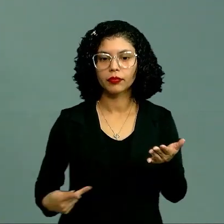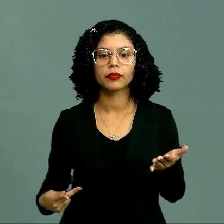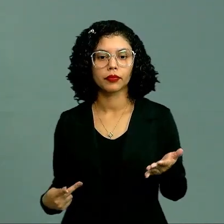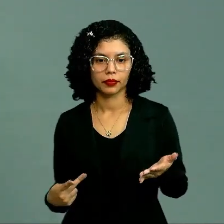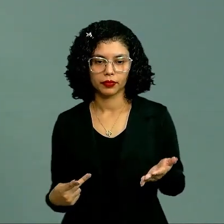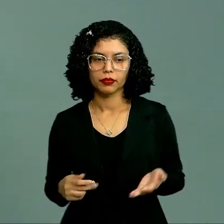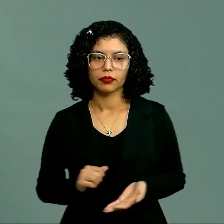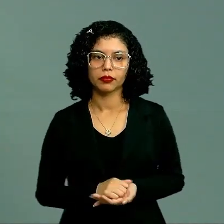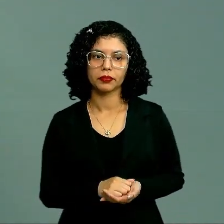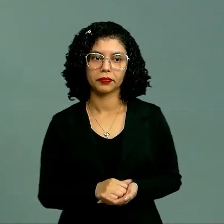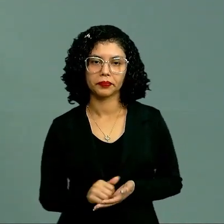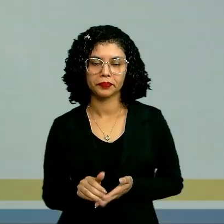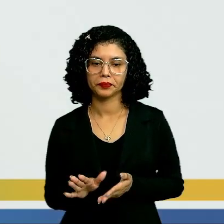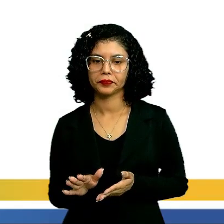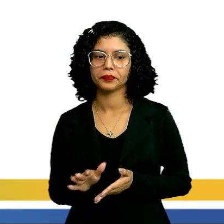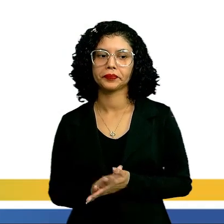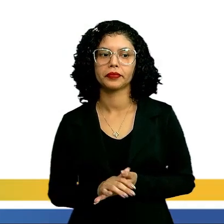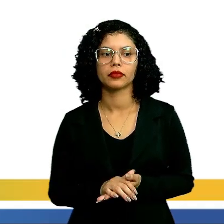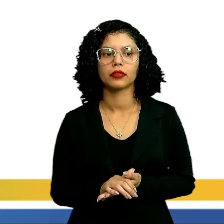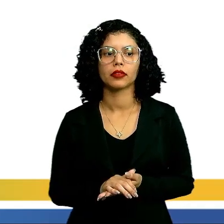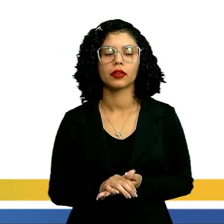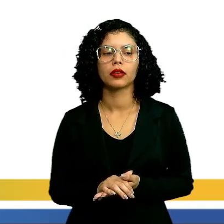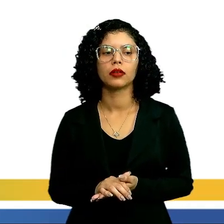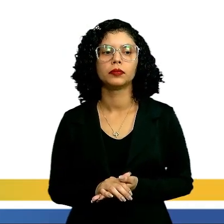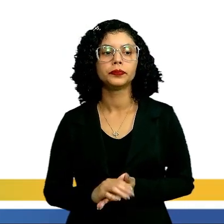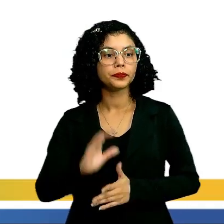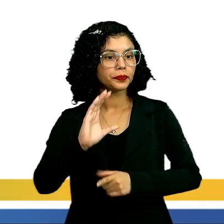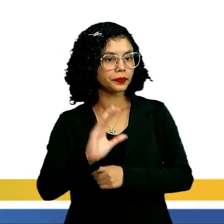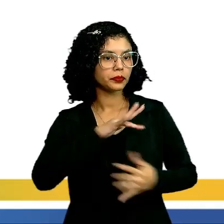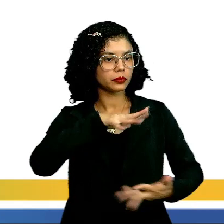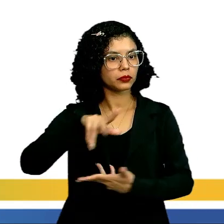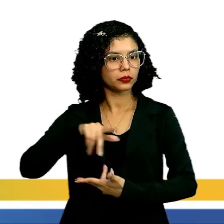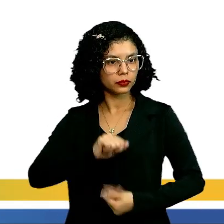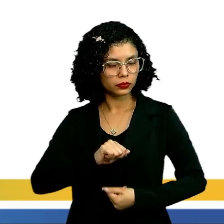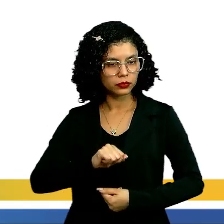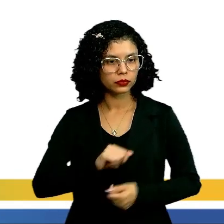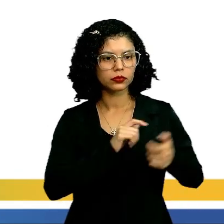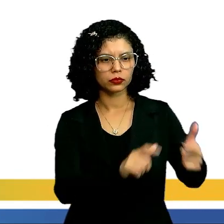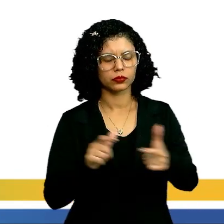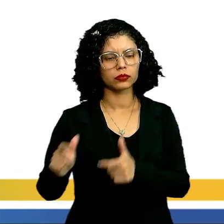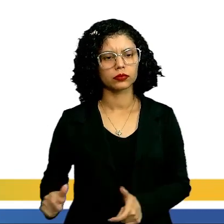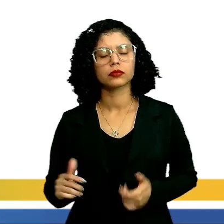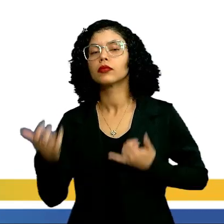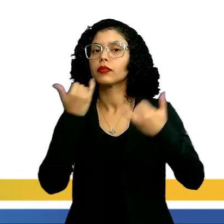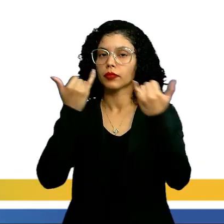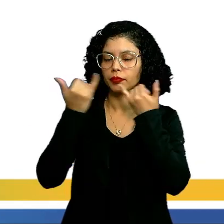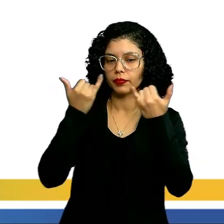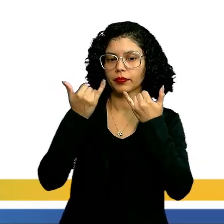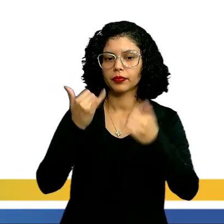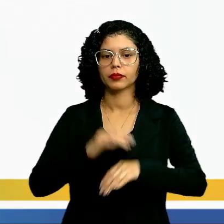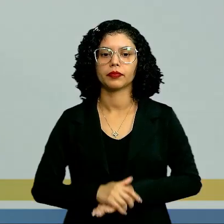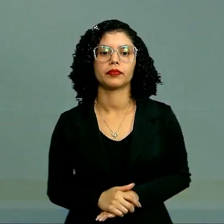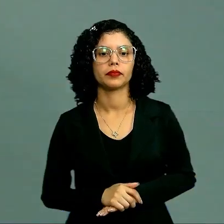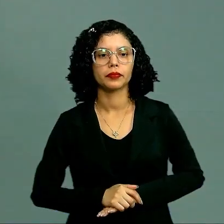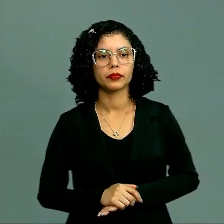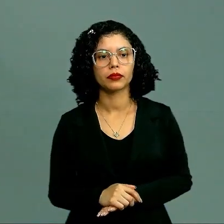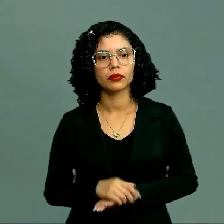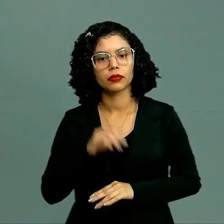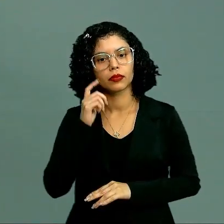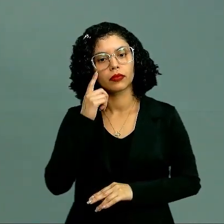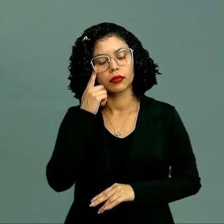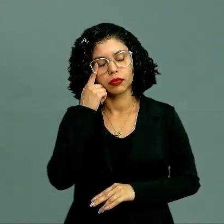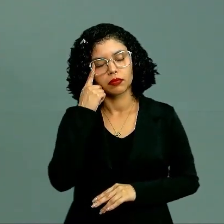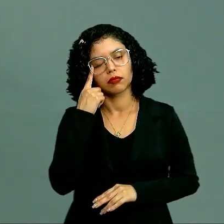referindo a poeta. Descarte a letra B também. Letra C, o mundo árabe. local em que há o programa.